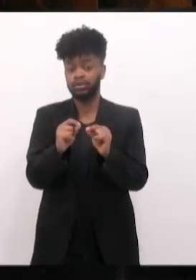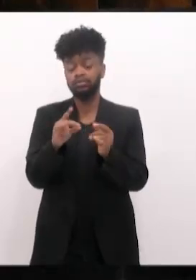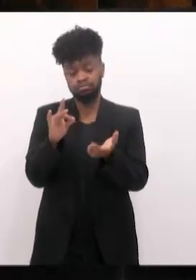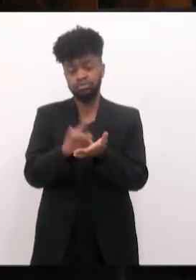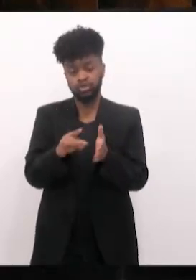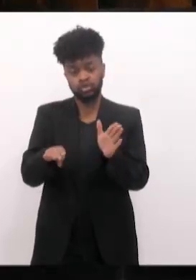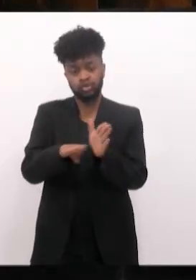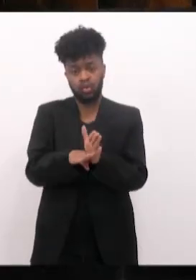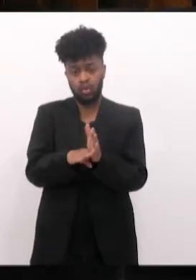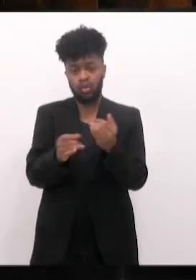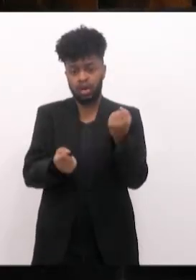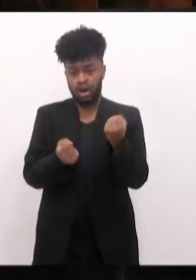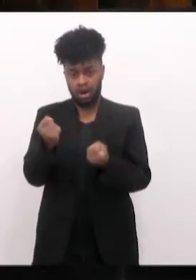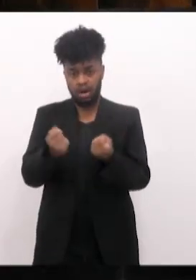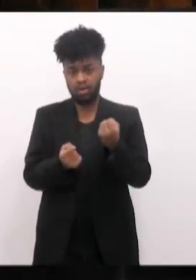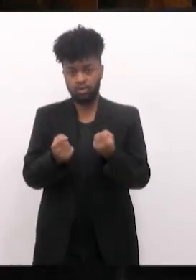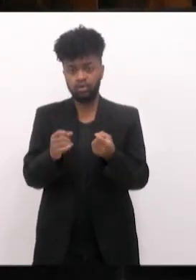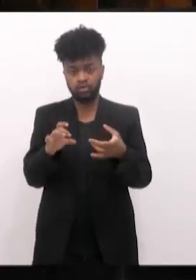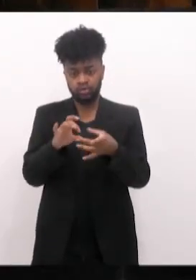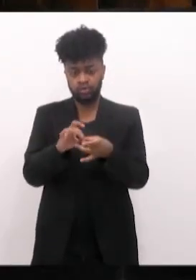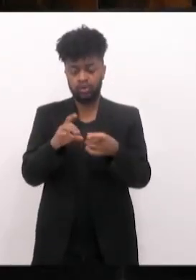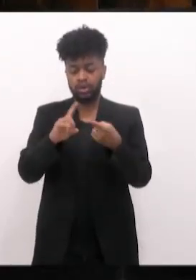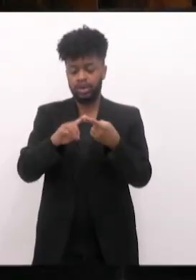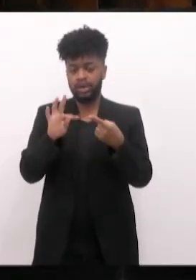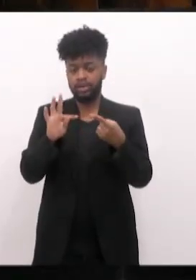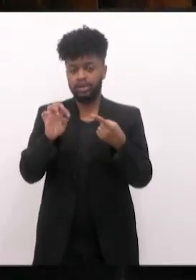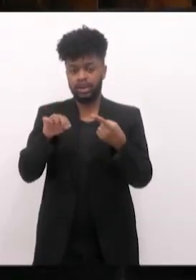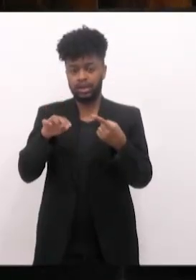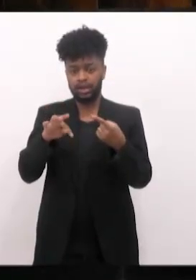a viatura com o tenente e o GAT.